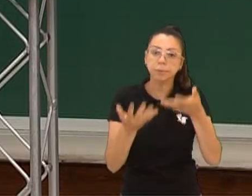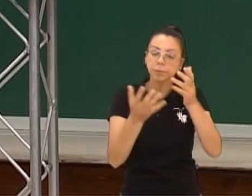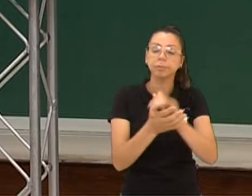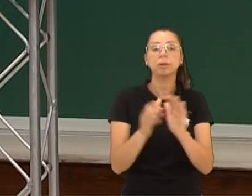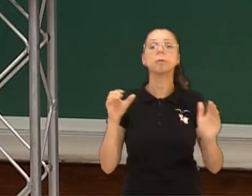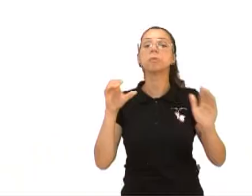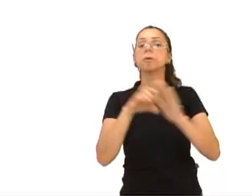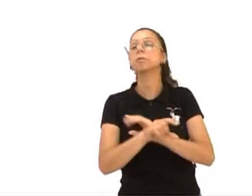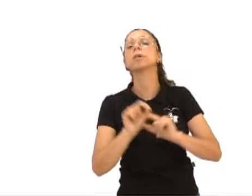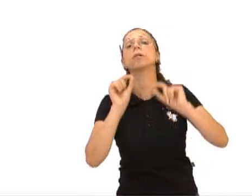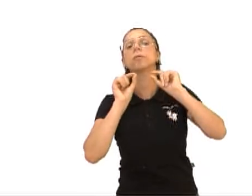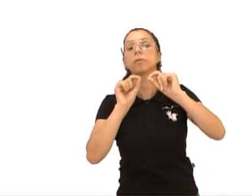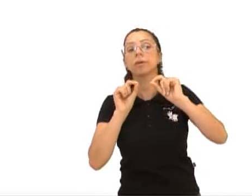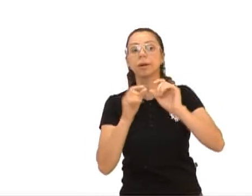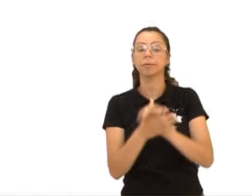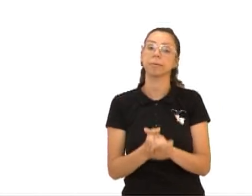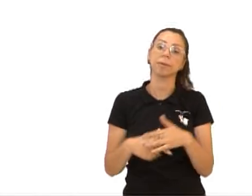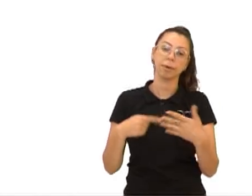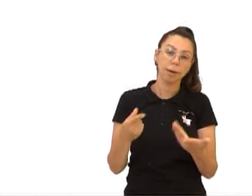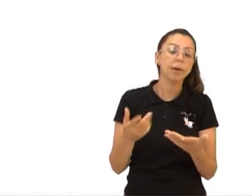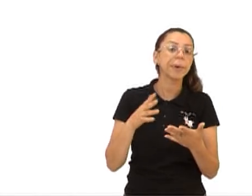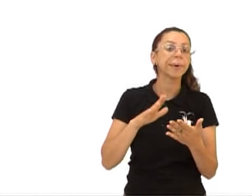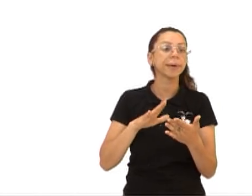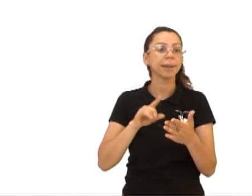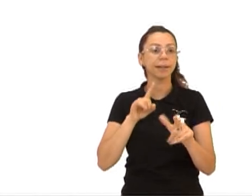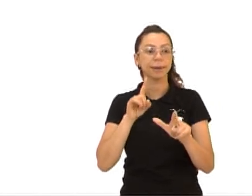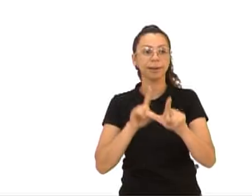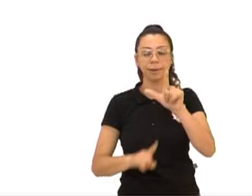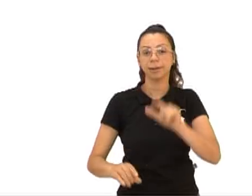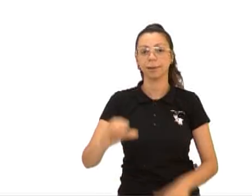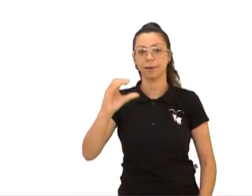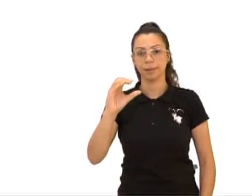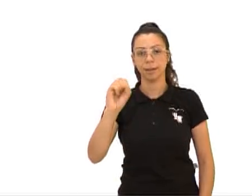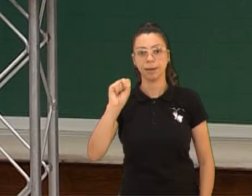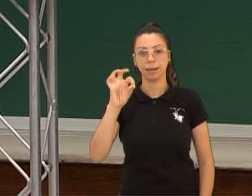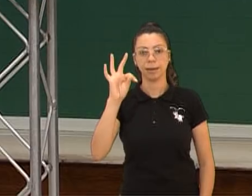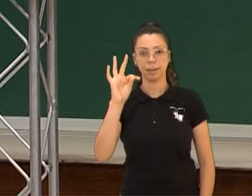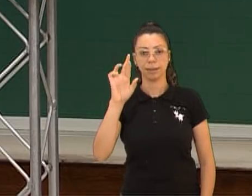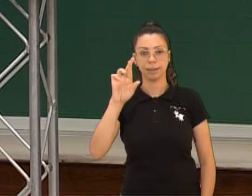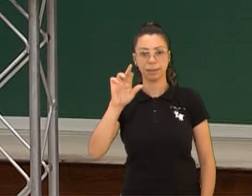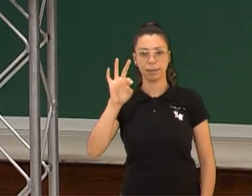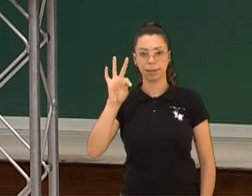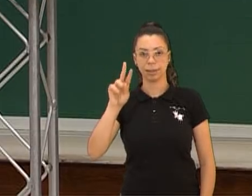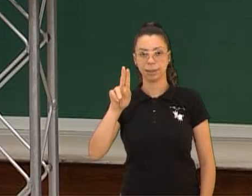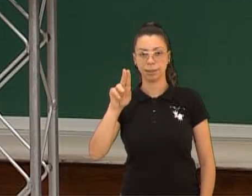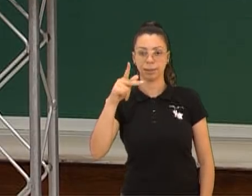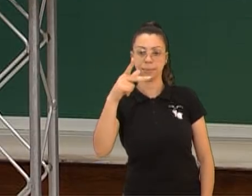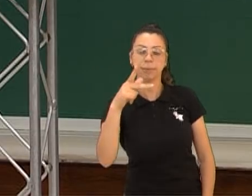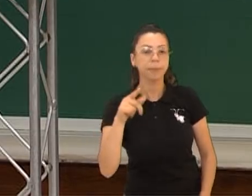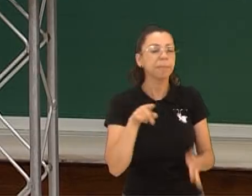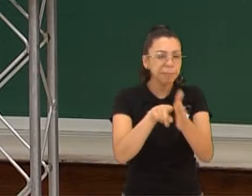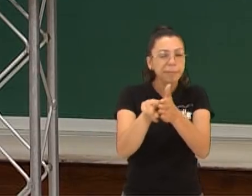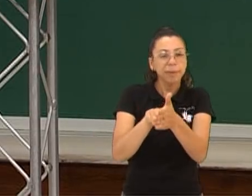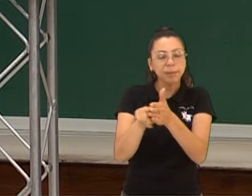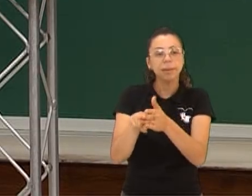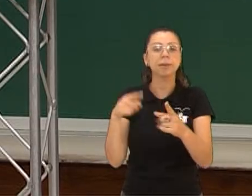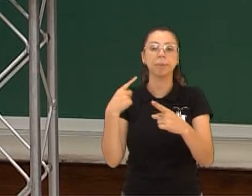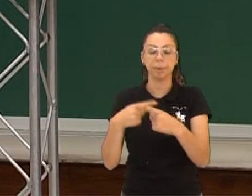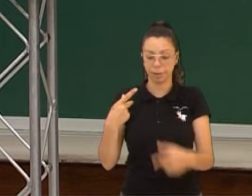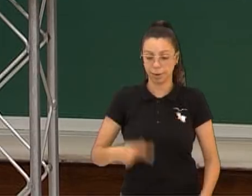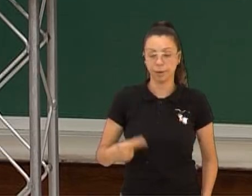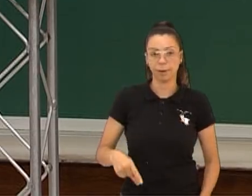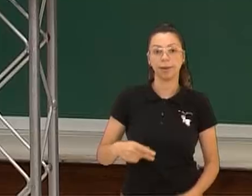definir uma startup. Né? Tenha uma curiosidade, dê uma pesquisada aí. O nosso estado, o Paraná, tem